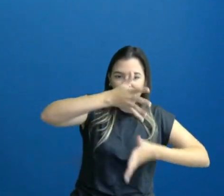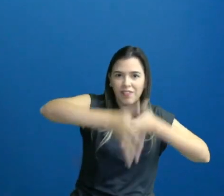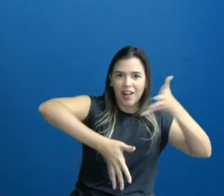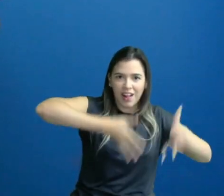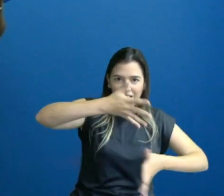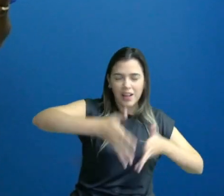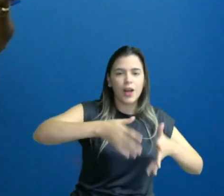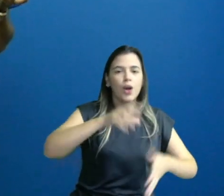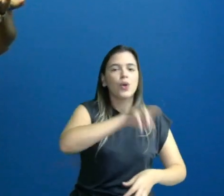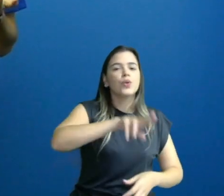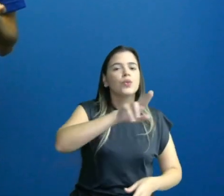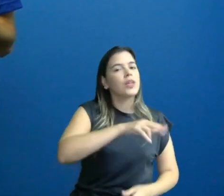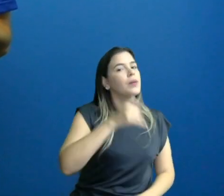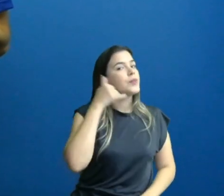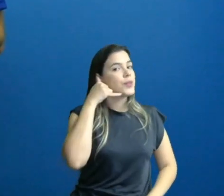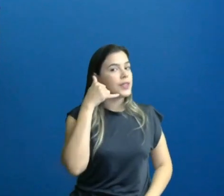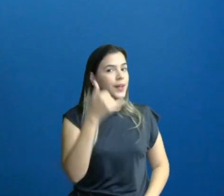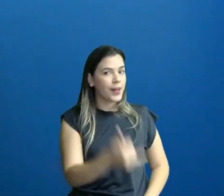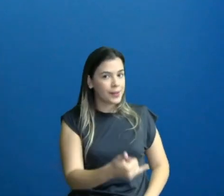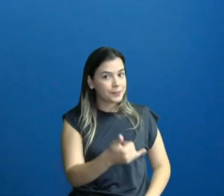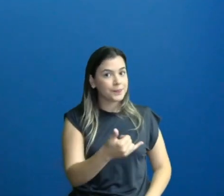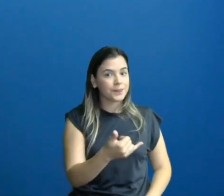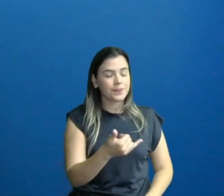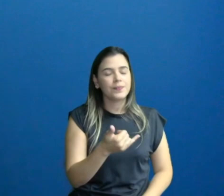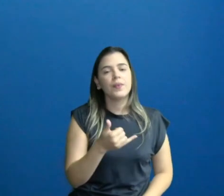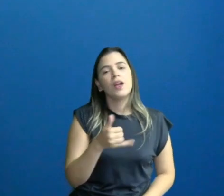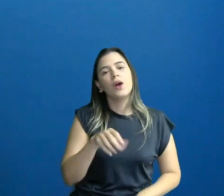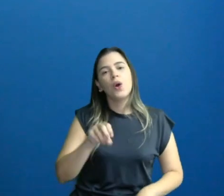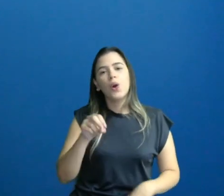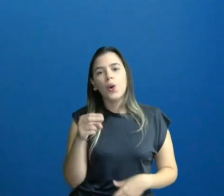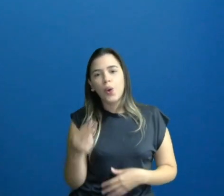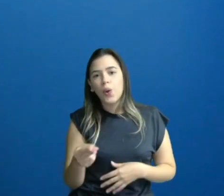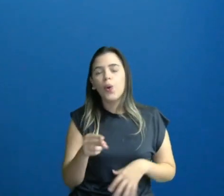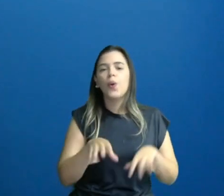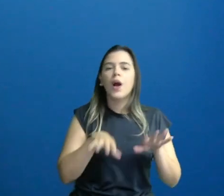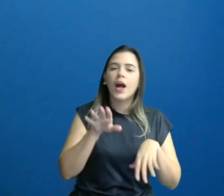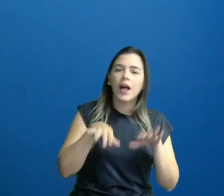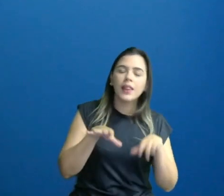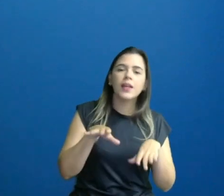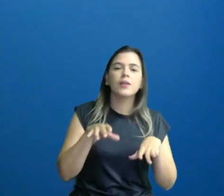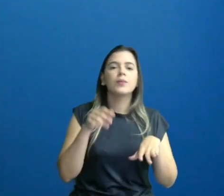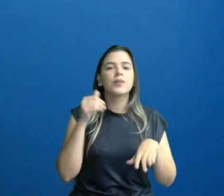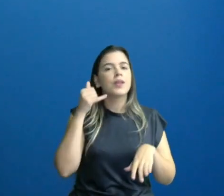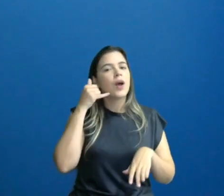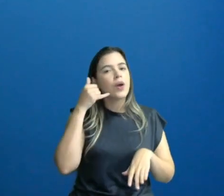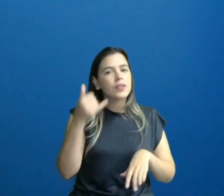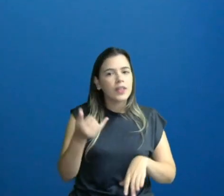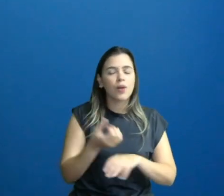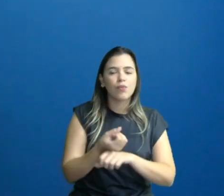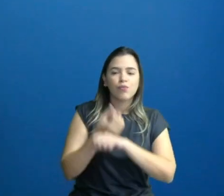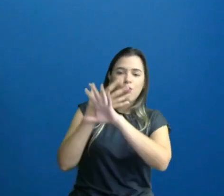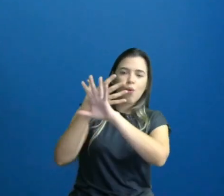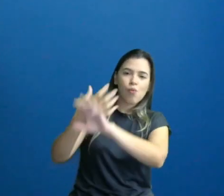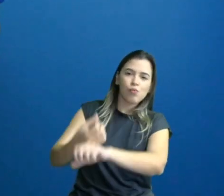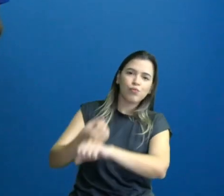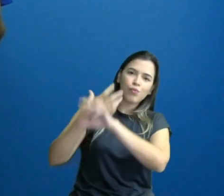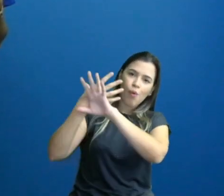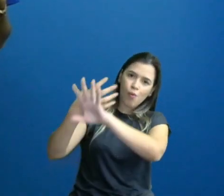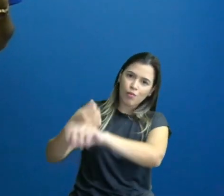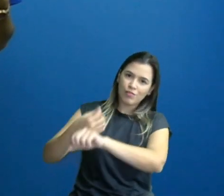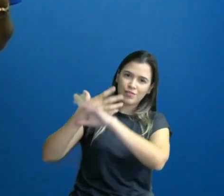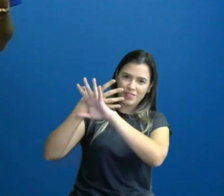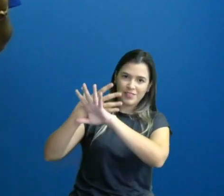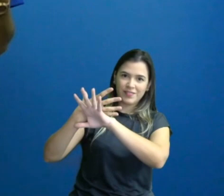utilizamos o telefone normalmente o celular e até mesmo usando o celular nós comunicamos por vídeo chamada